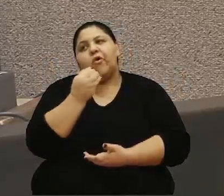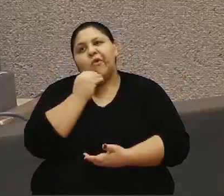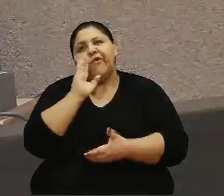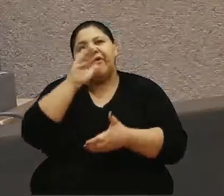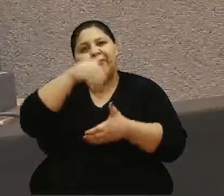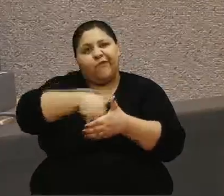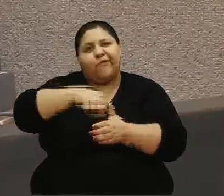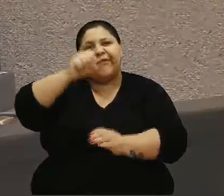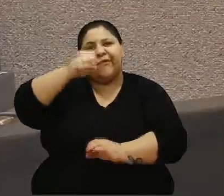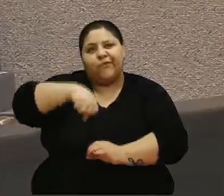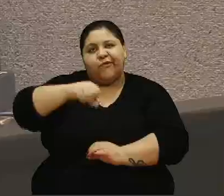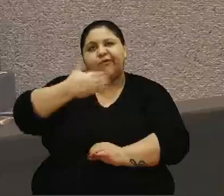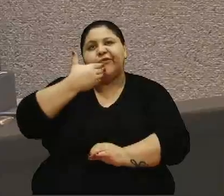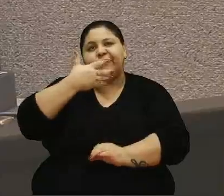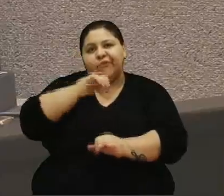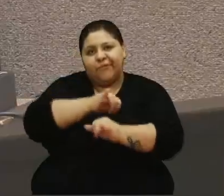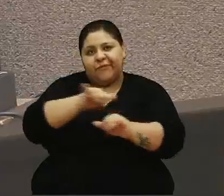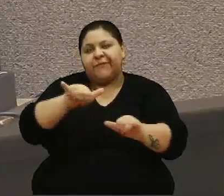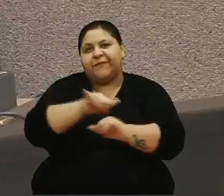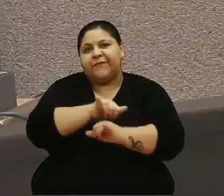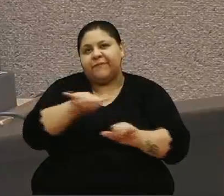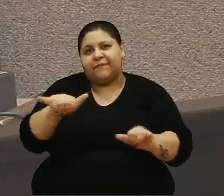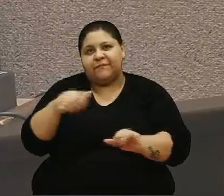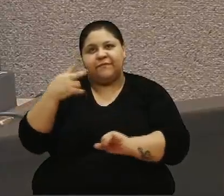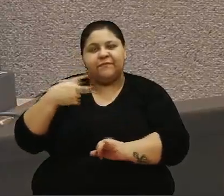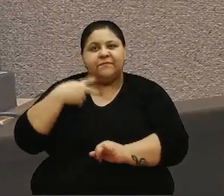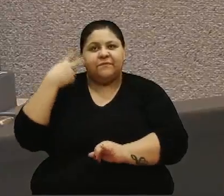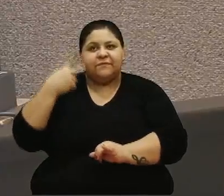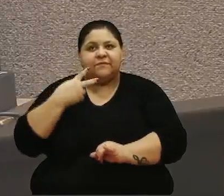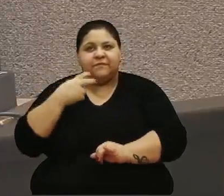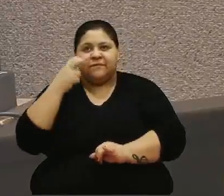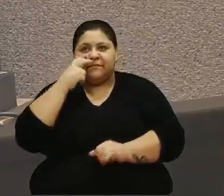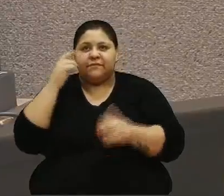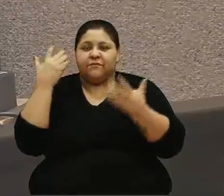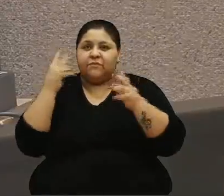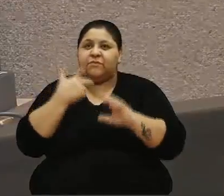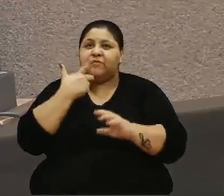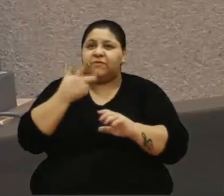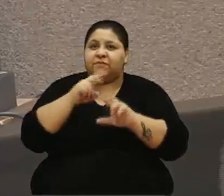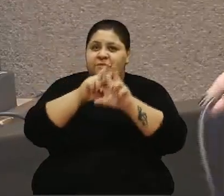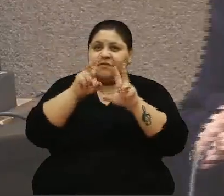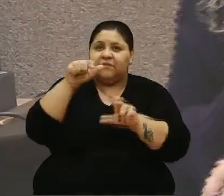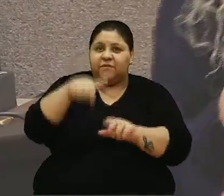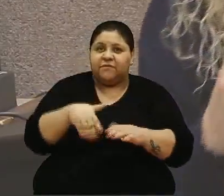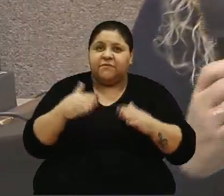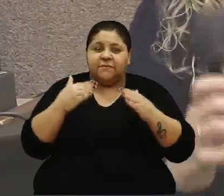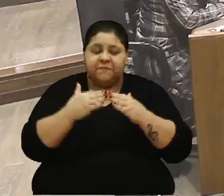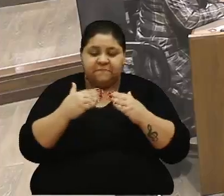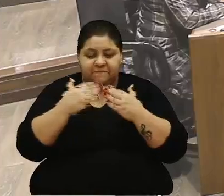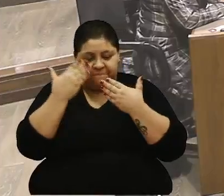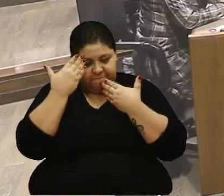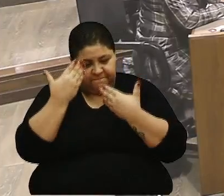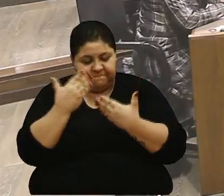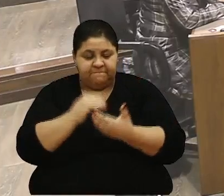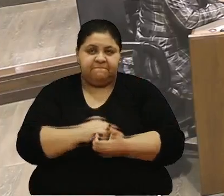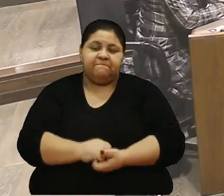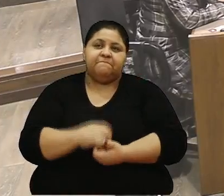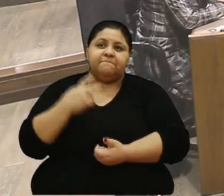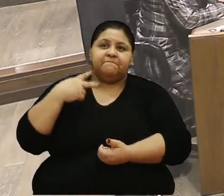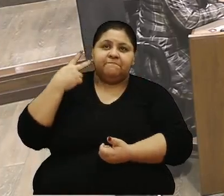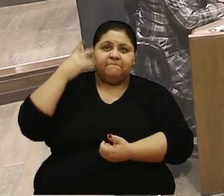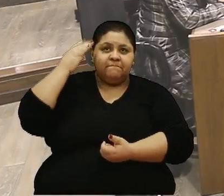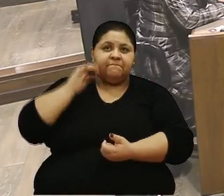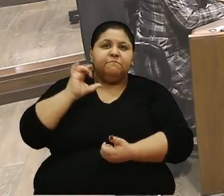votarei favorável a esse pedido de informação, vereadora Andressa, e parabéns por trazer esse tema aqui nessa casa. Obrigado, vereadora Daiane